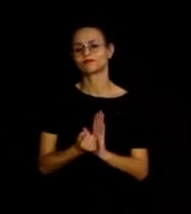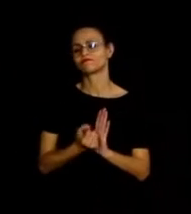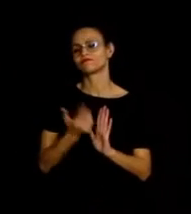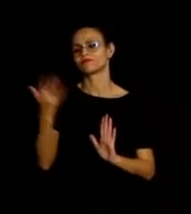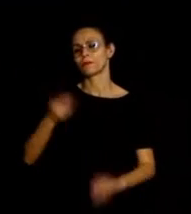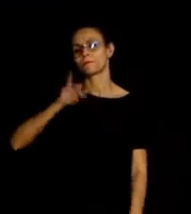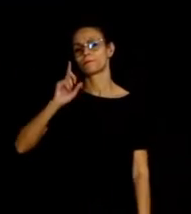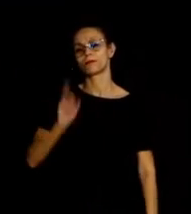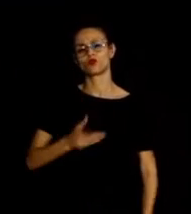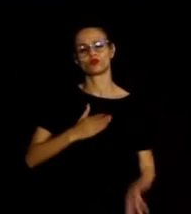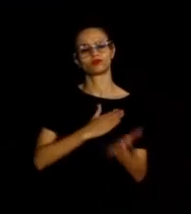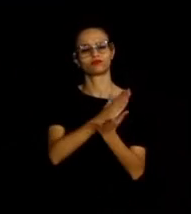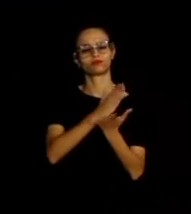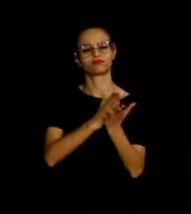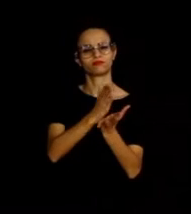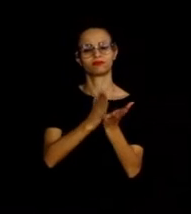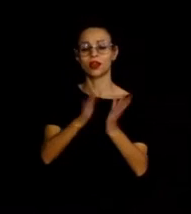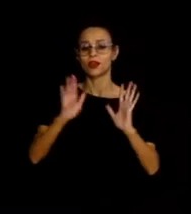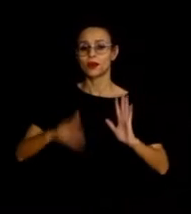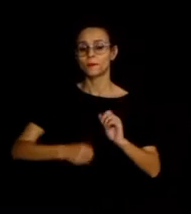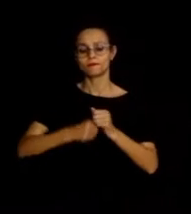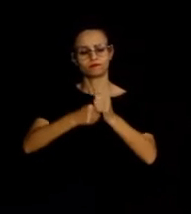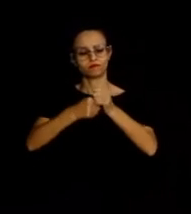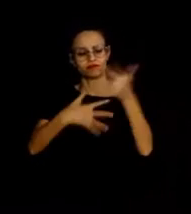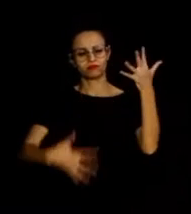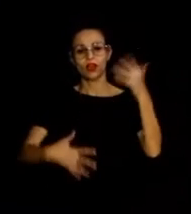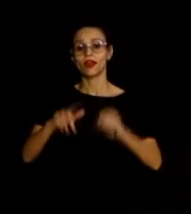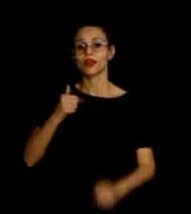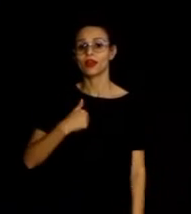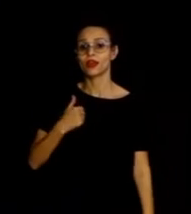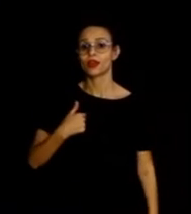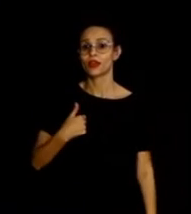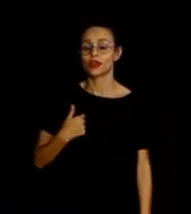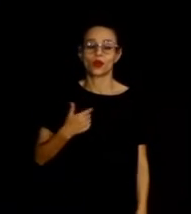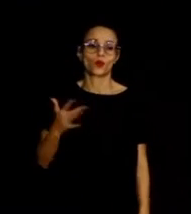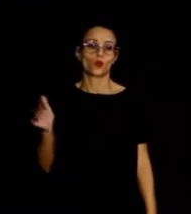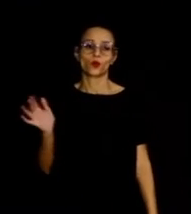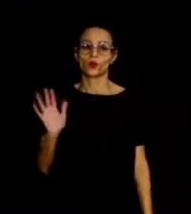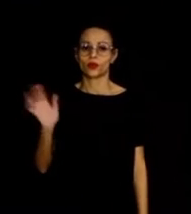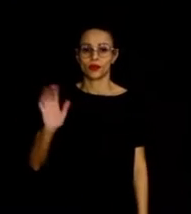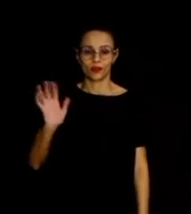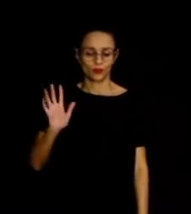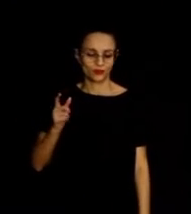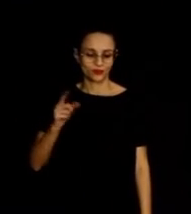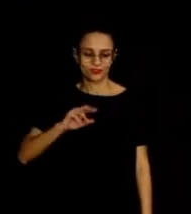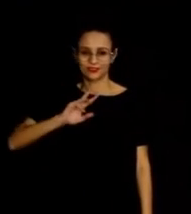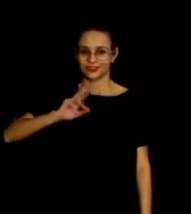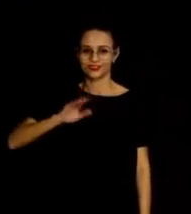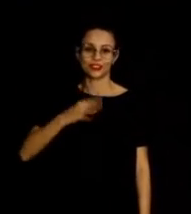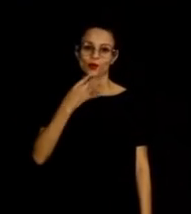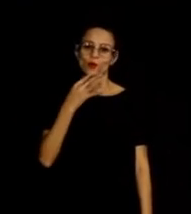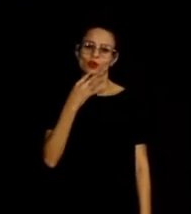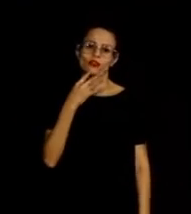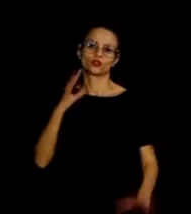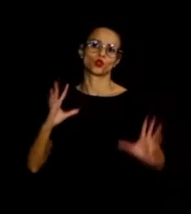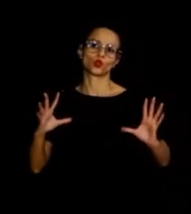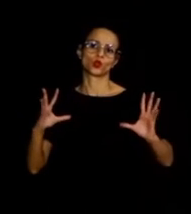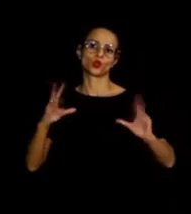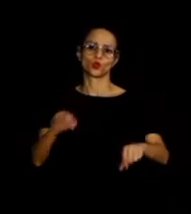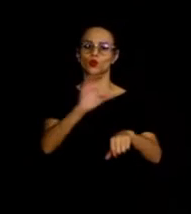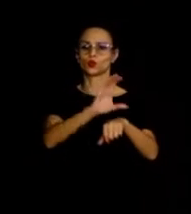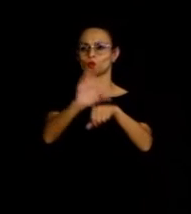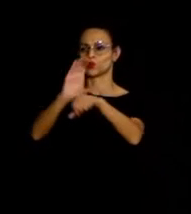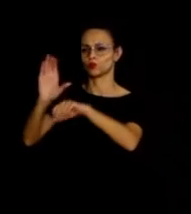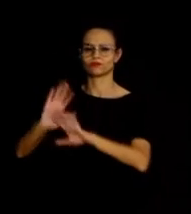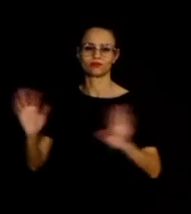mil possibilidades o que mais tem eu olha eu eu não sou naturalmente conhecedor de todos os